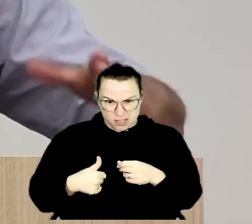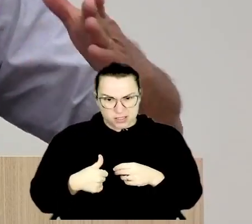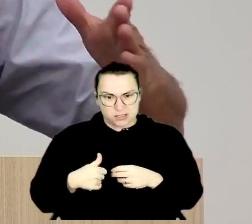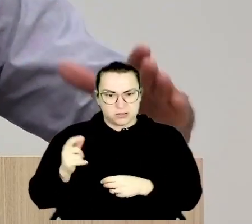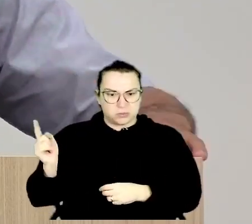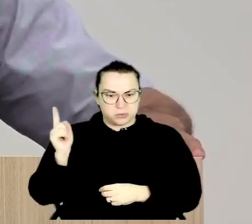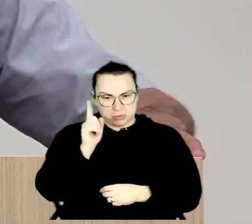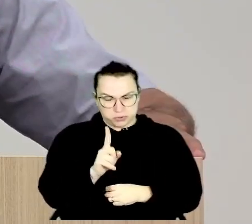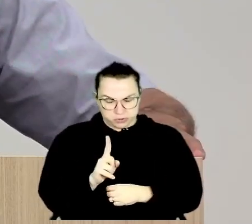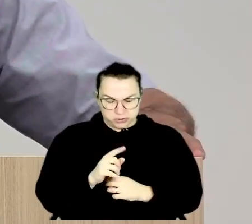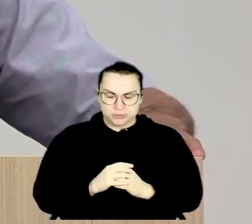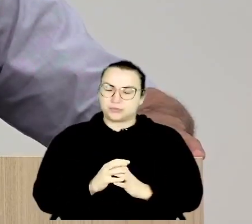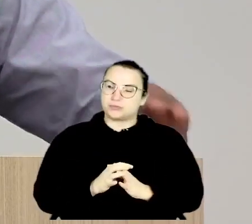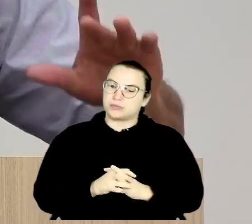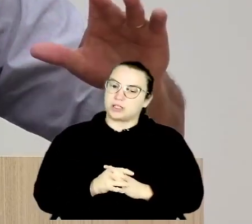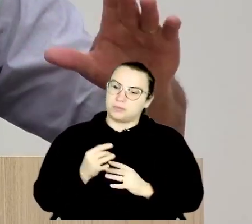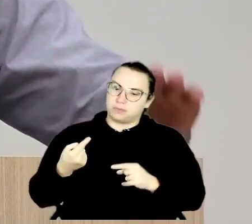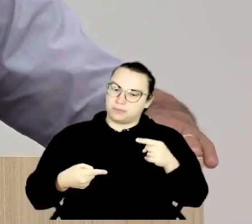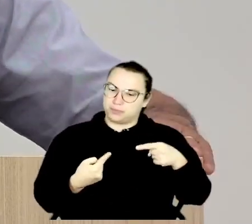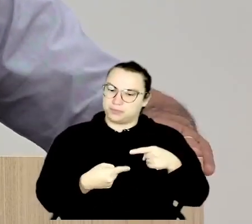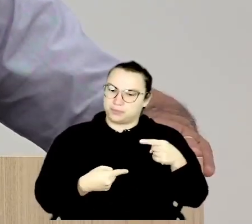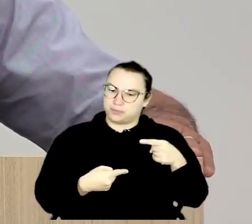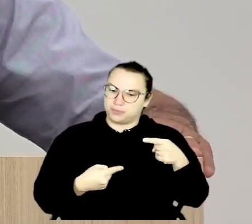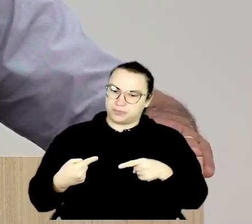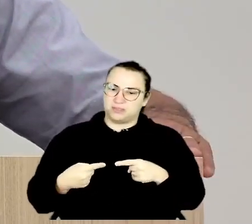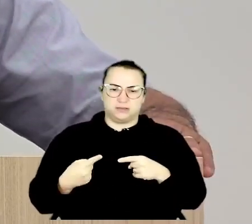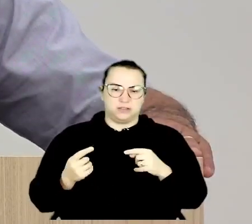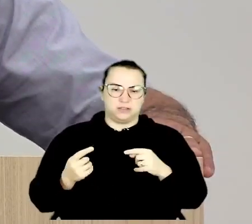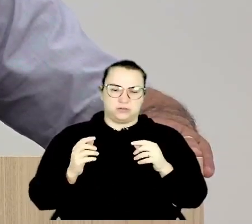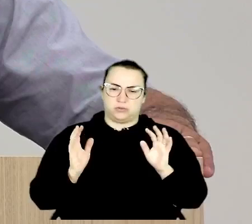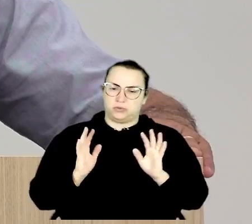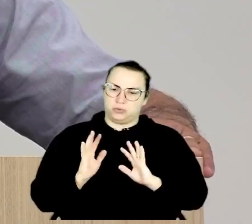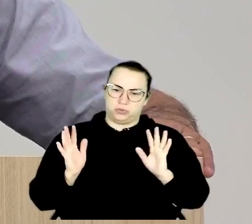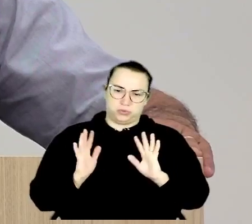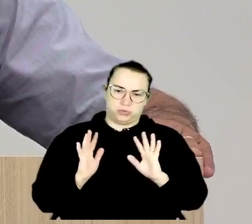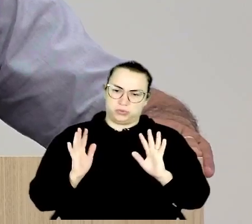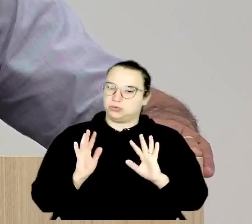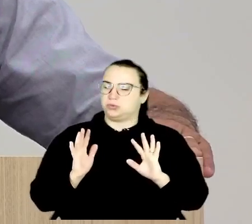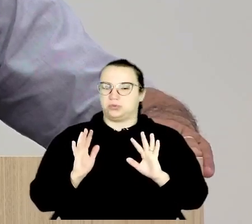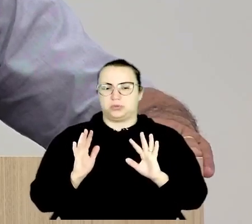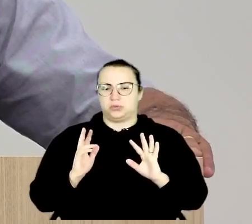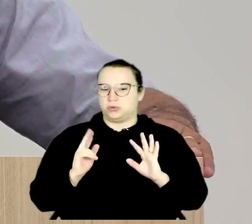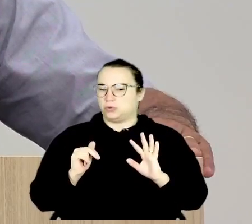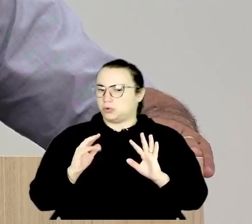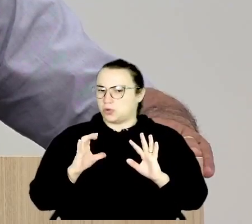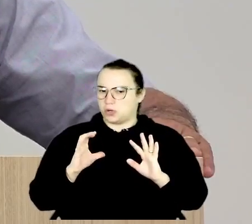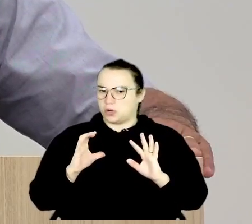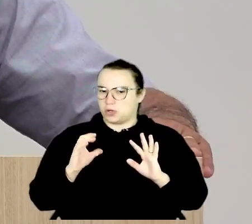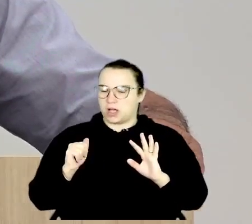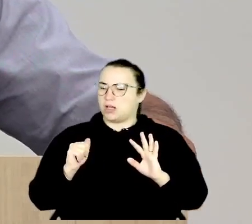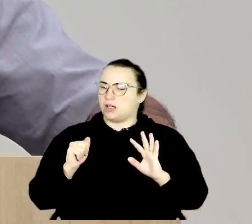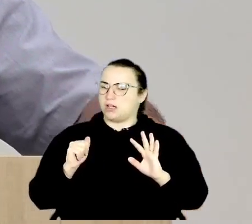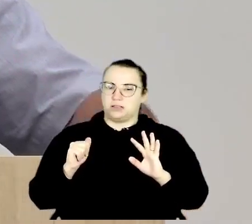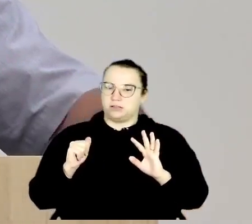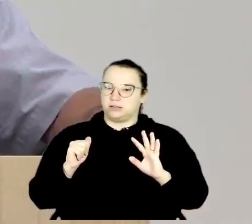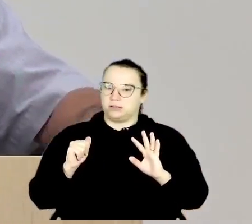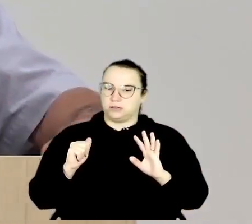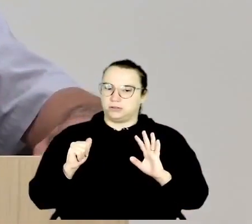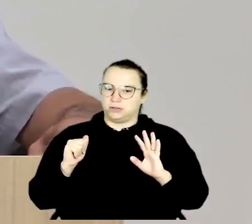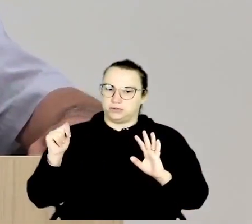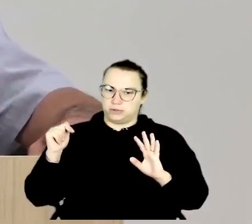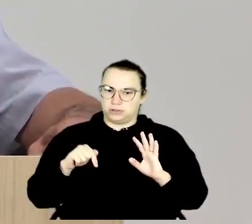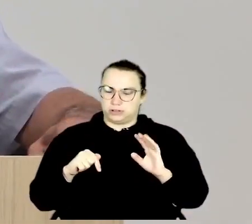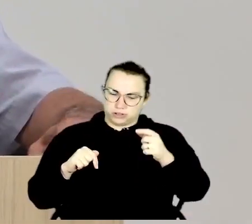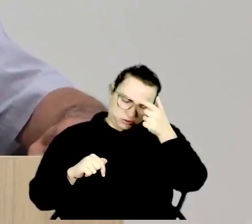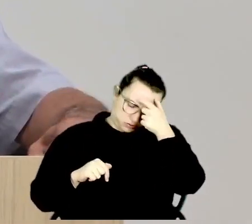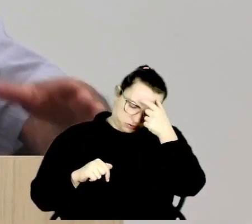salutarmente debate, em nenhum momento, jamais, eu vim aqui, a minha consciência é tranquila,